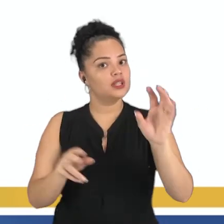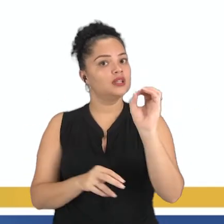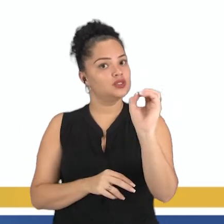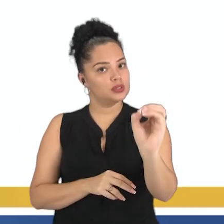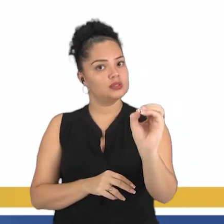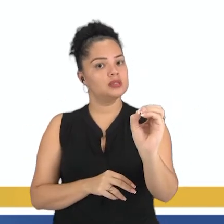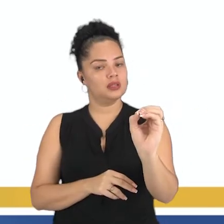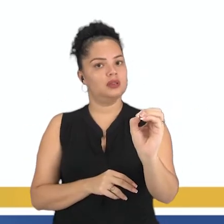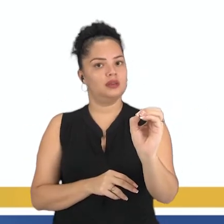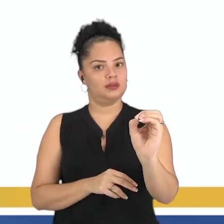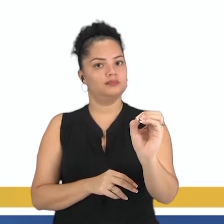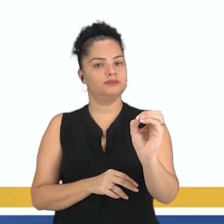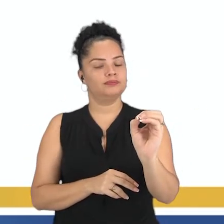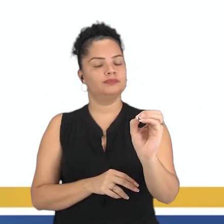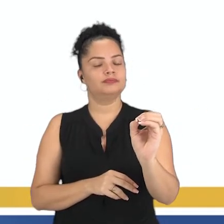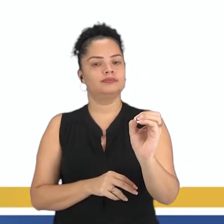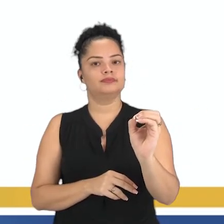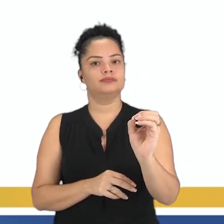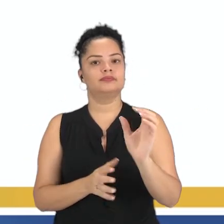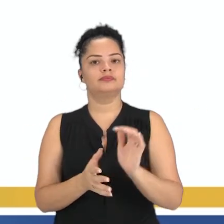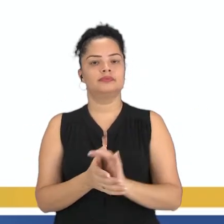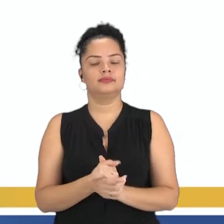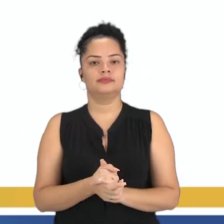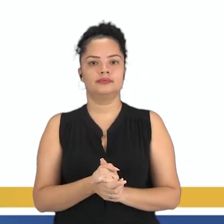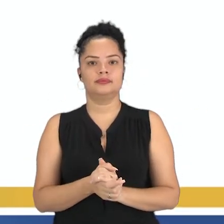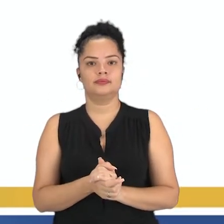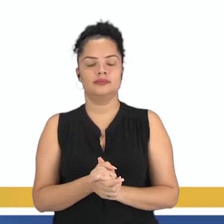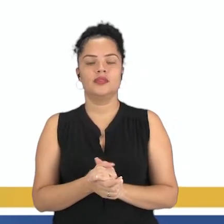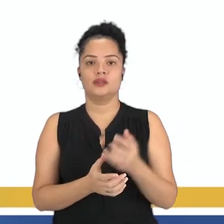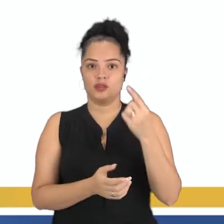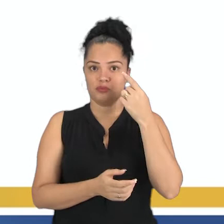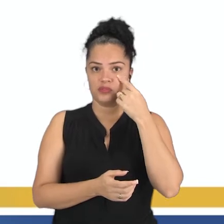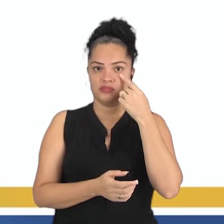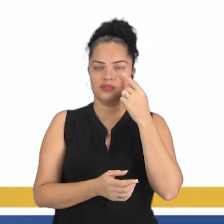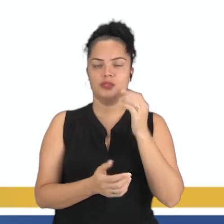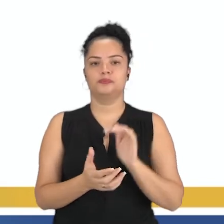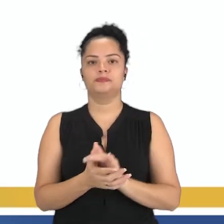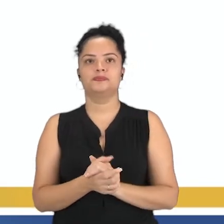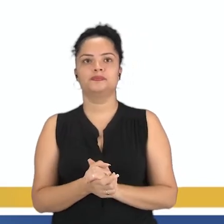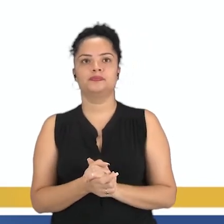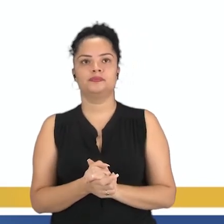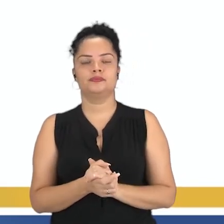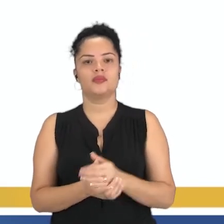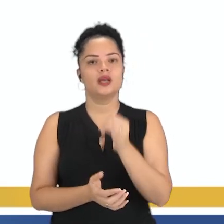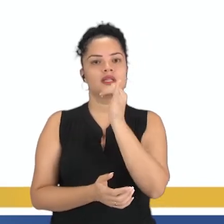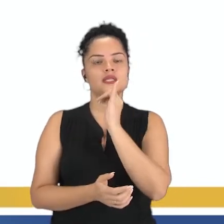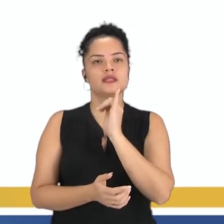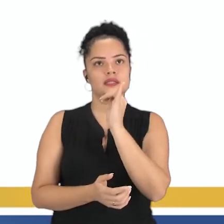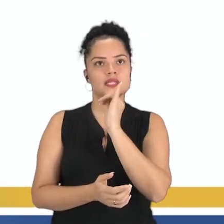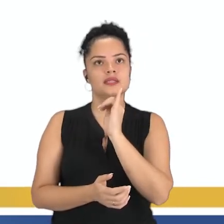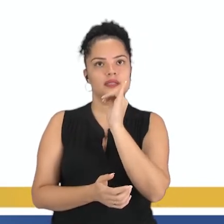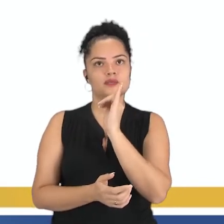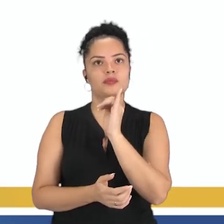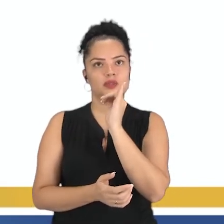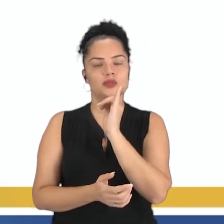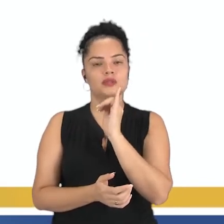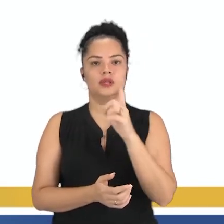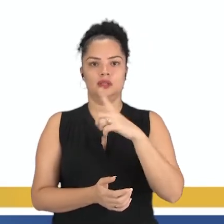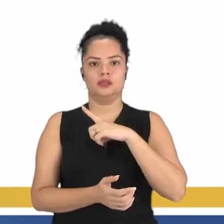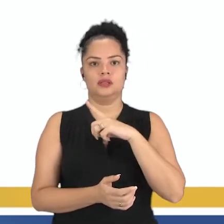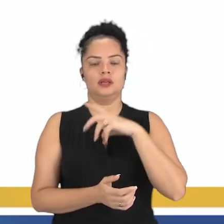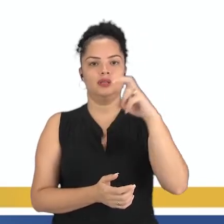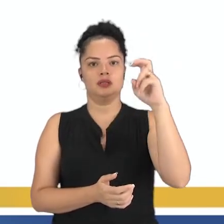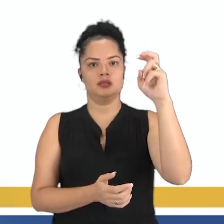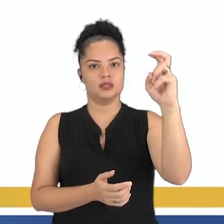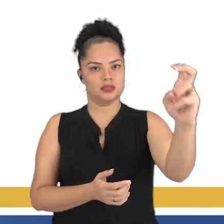c nem o d sejam números nulos, certinho? Então vamos prosseguir. Então, como exemplo, vamos